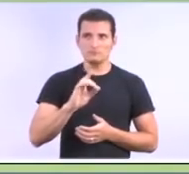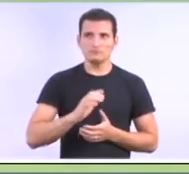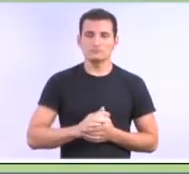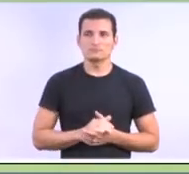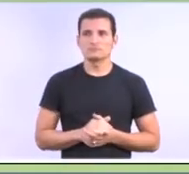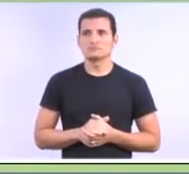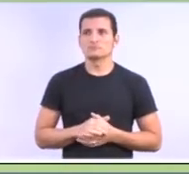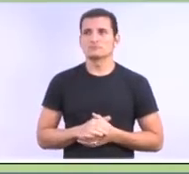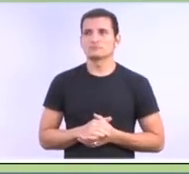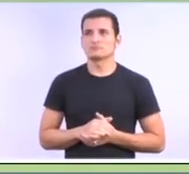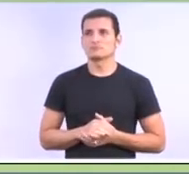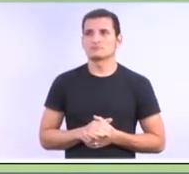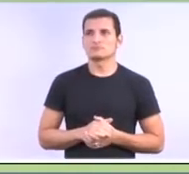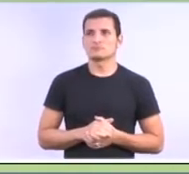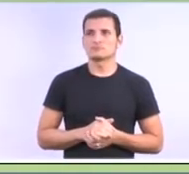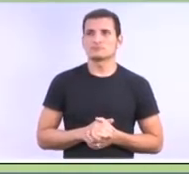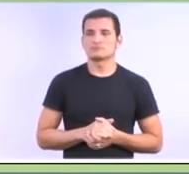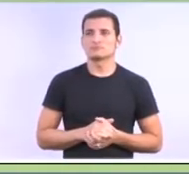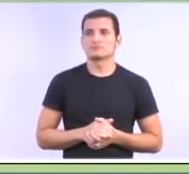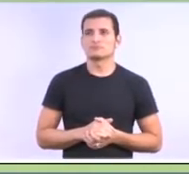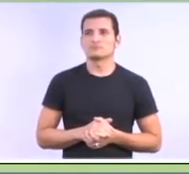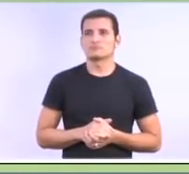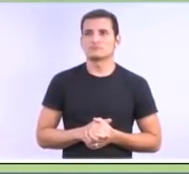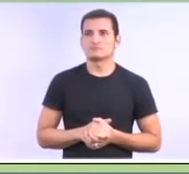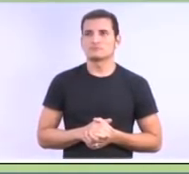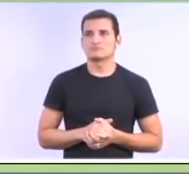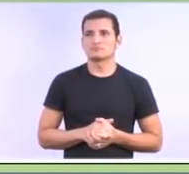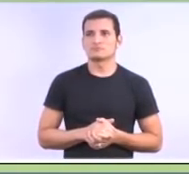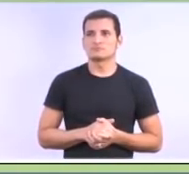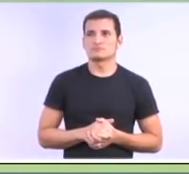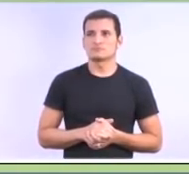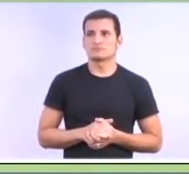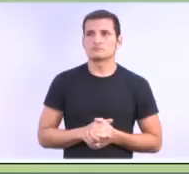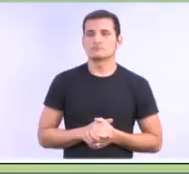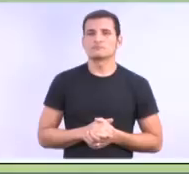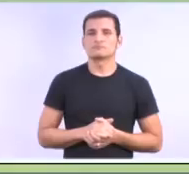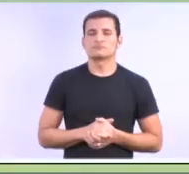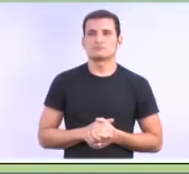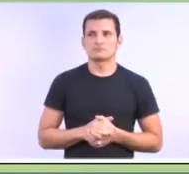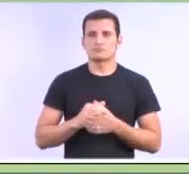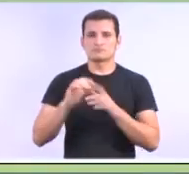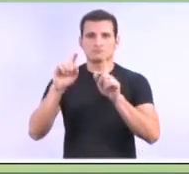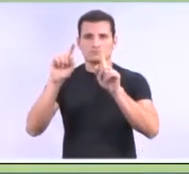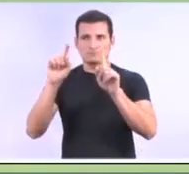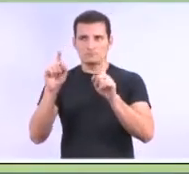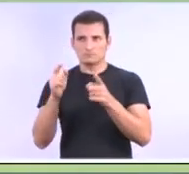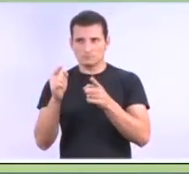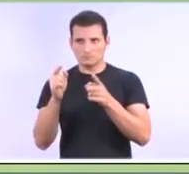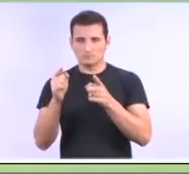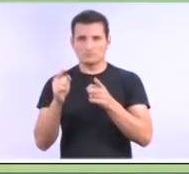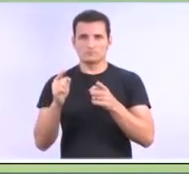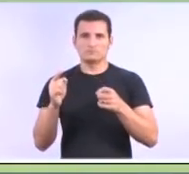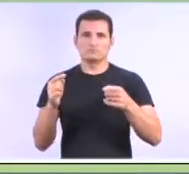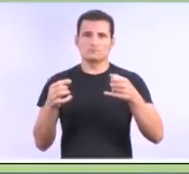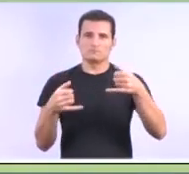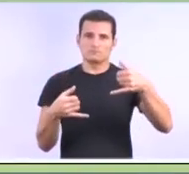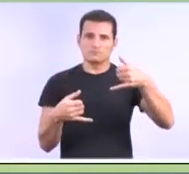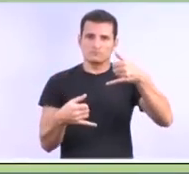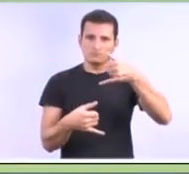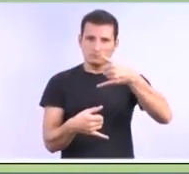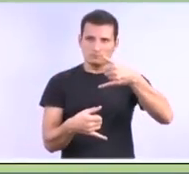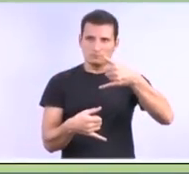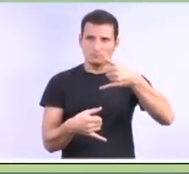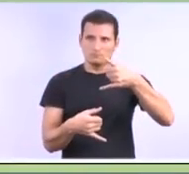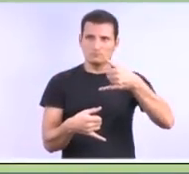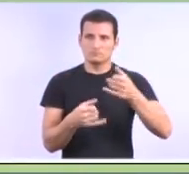buscar, né, pegar, ID, buscar o ID. Abre e fecha parênteses, abre e fecha chaves, porque